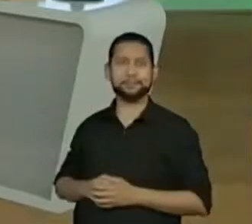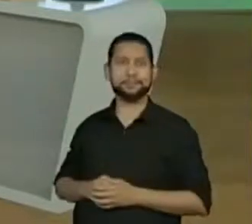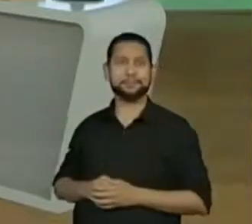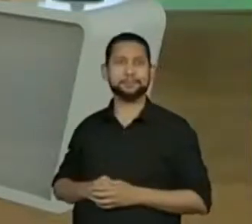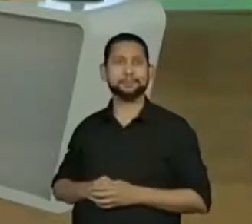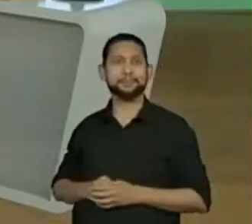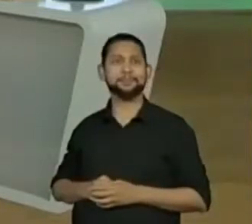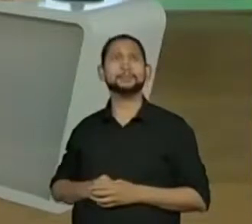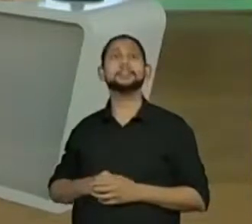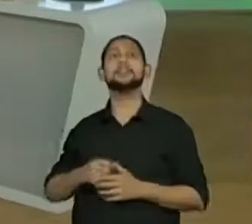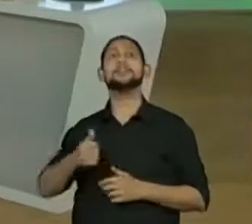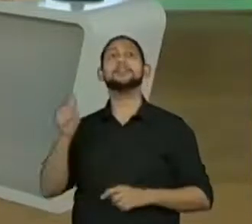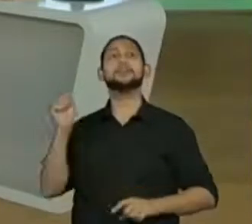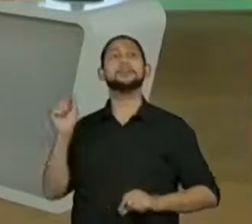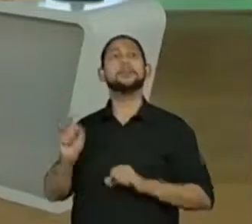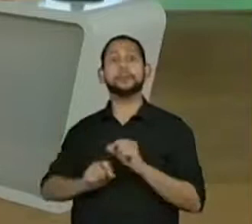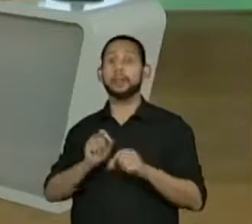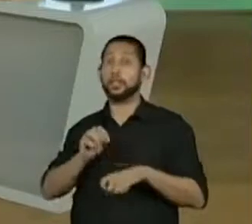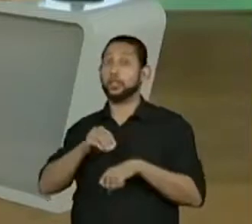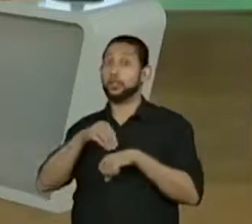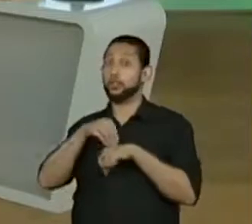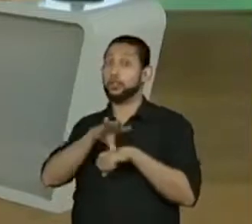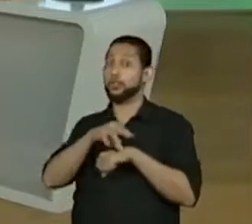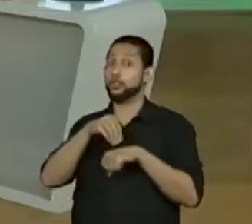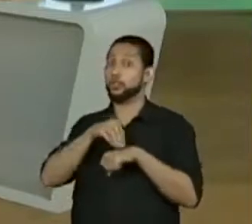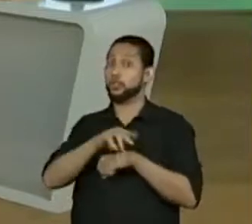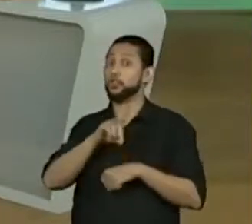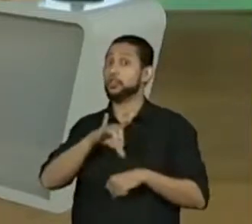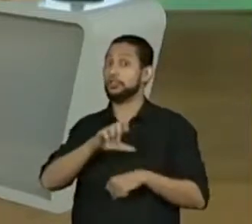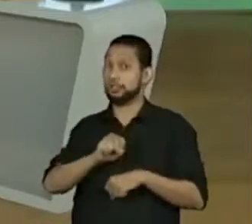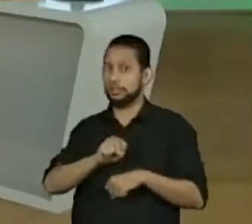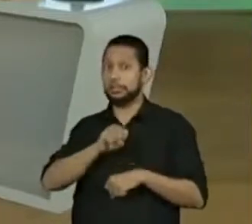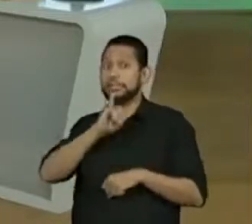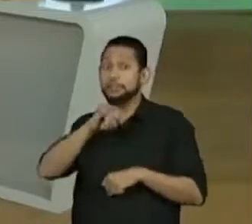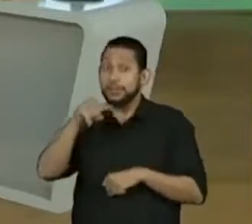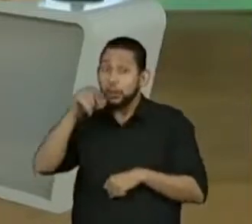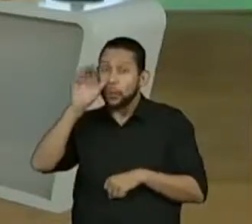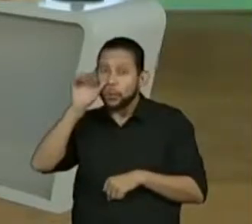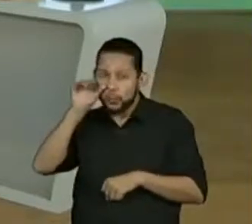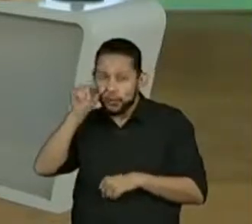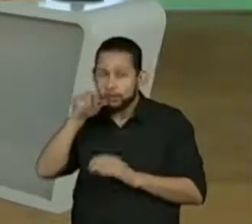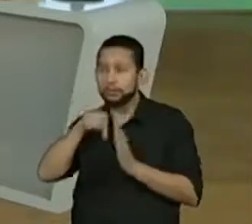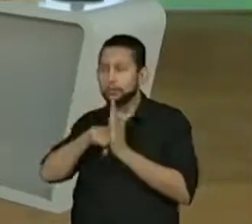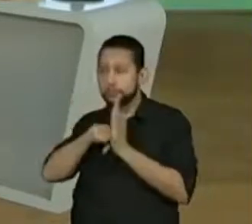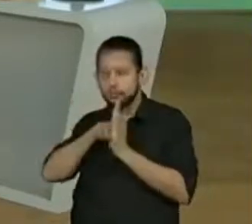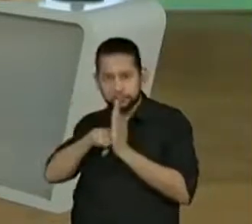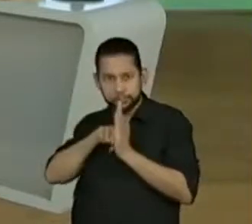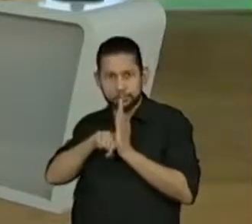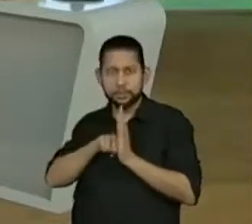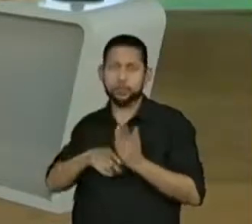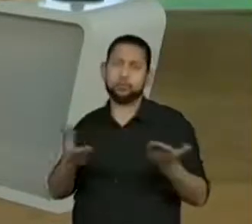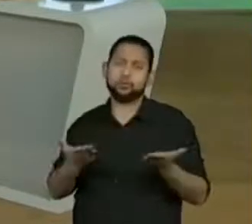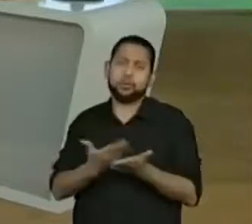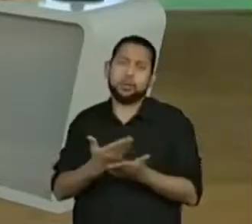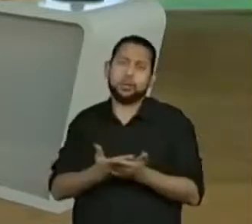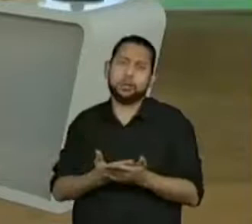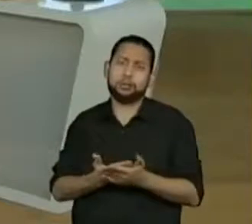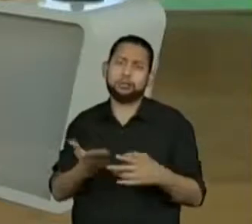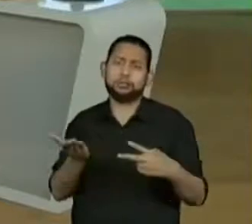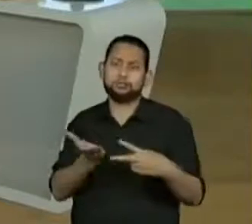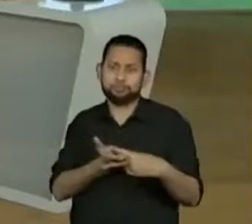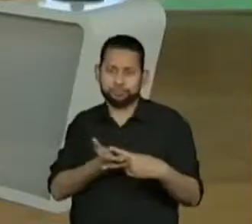aqui fica a dica para quem quiser buscar a gente vai eu vou estar encerrando a aula agora